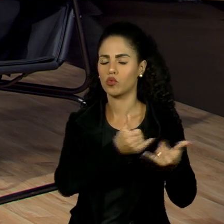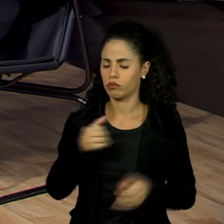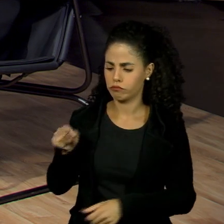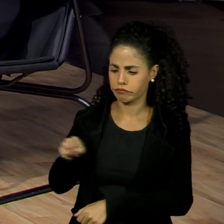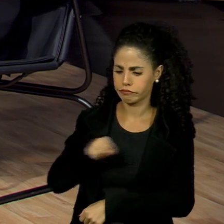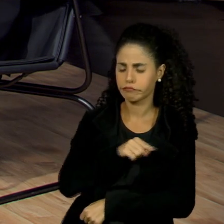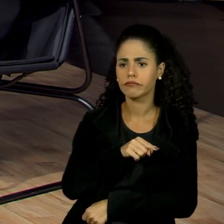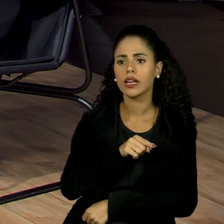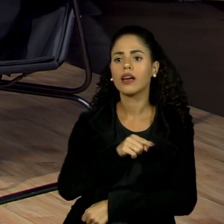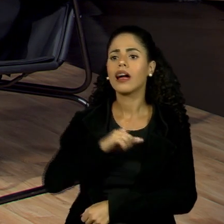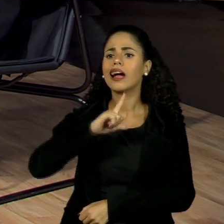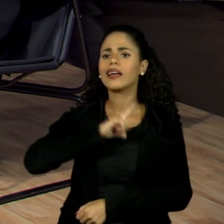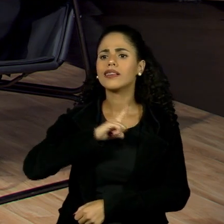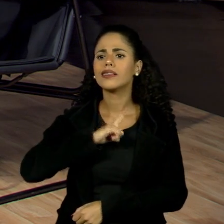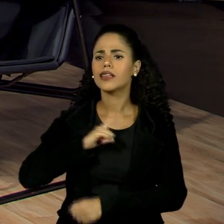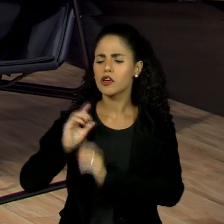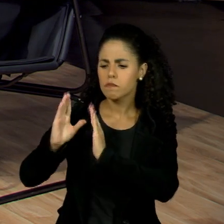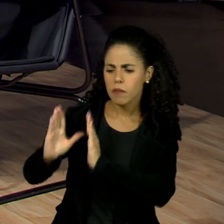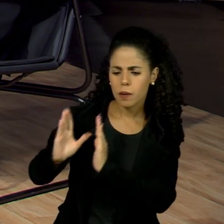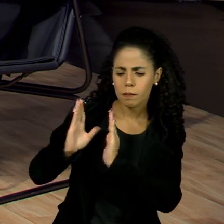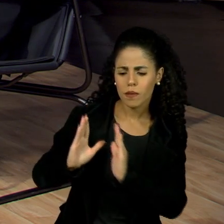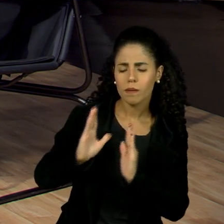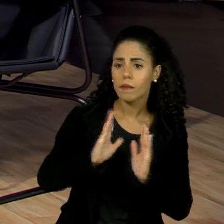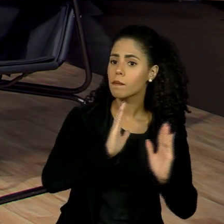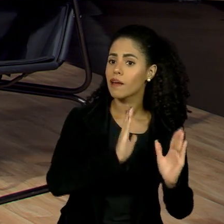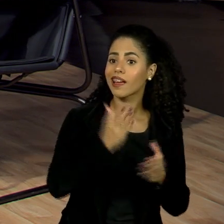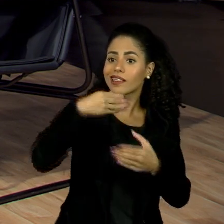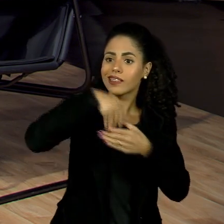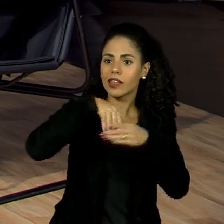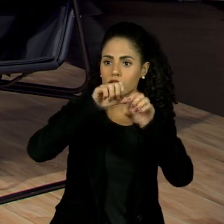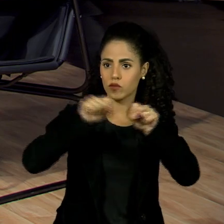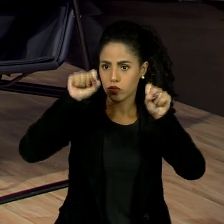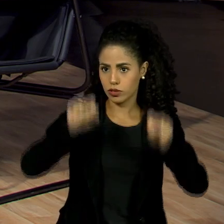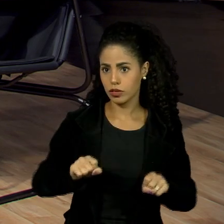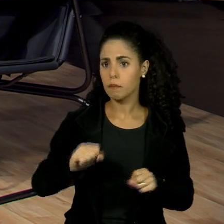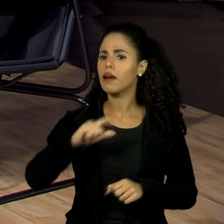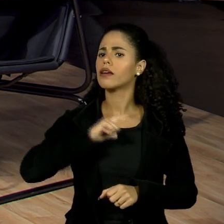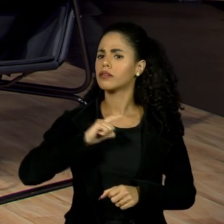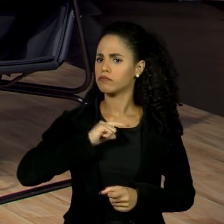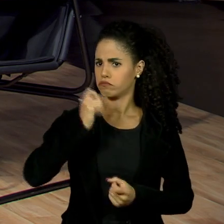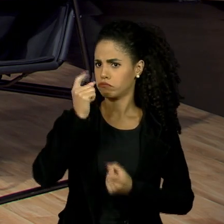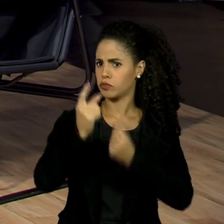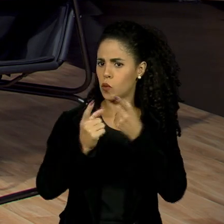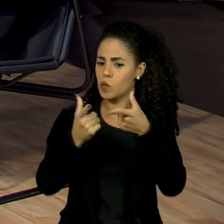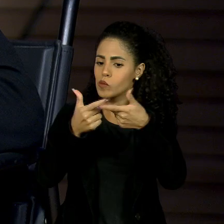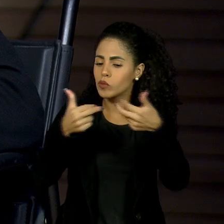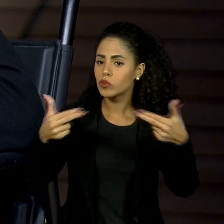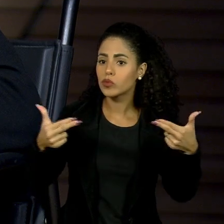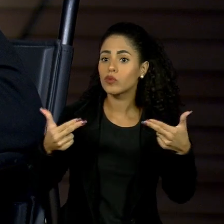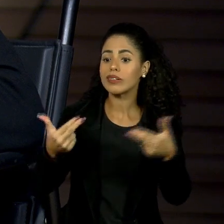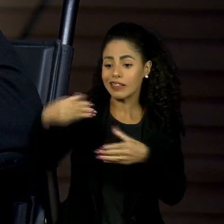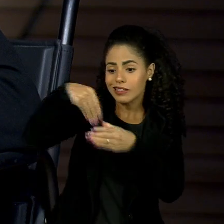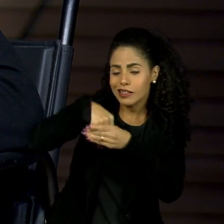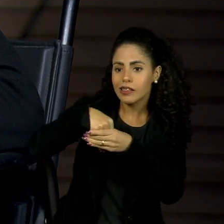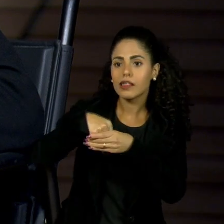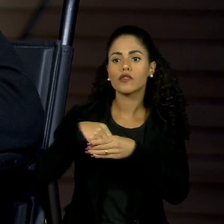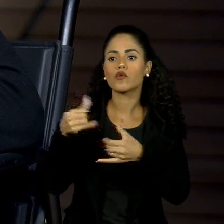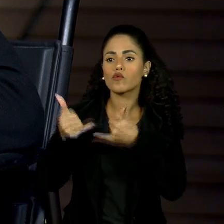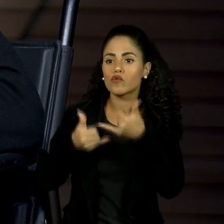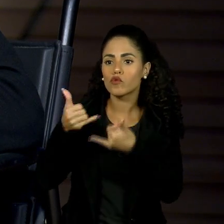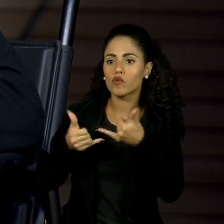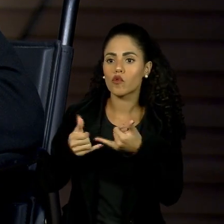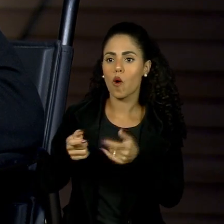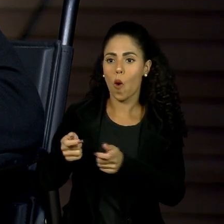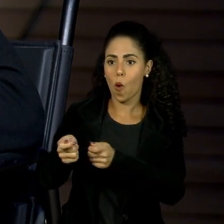tem elementos estruturais. Certos elementos estruturais do jogo favorecem o controle